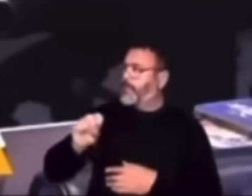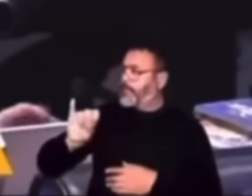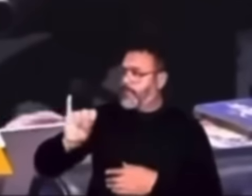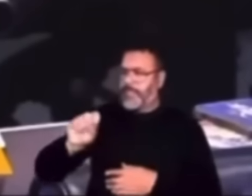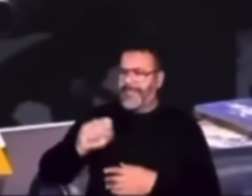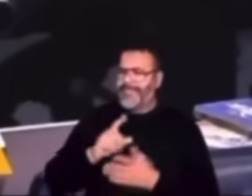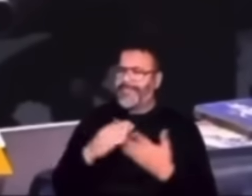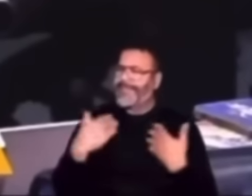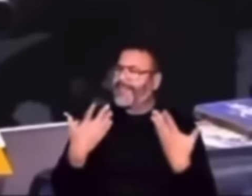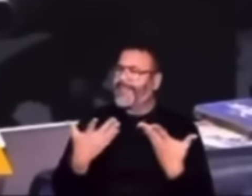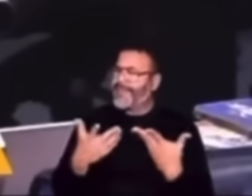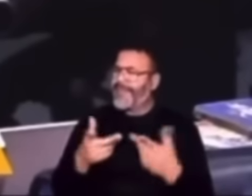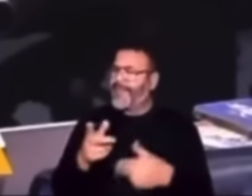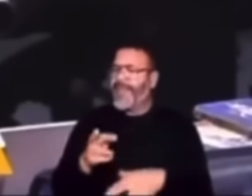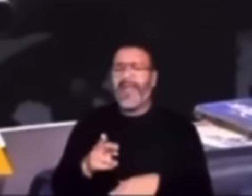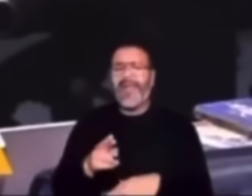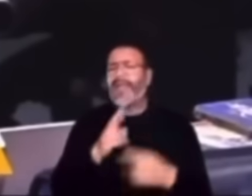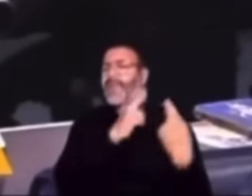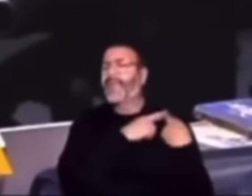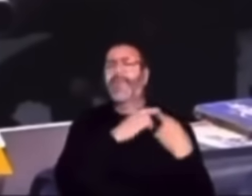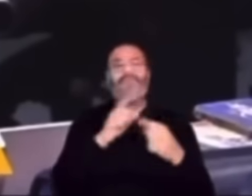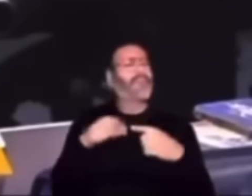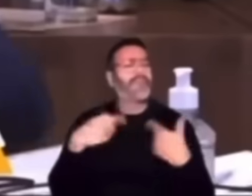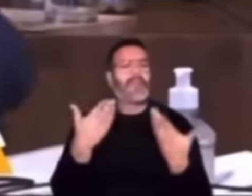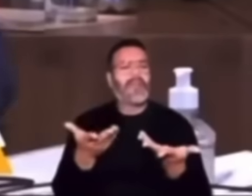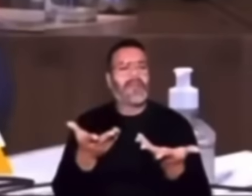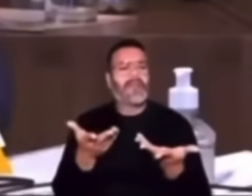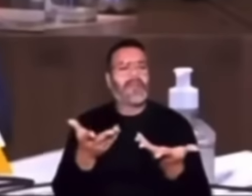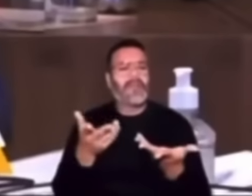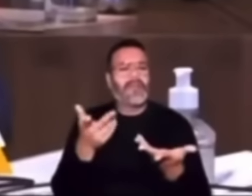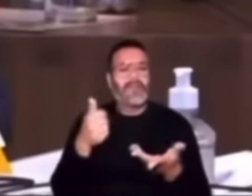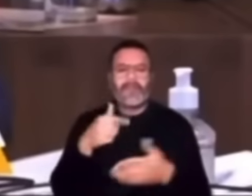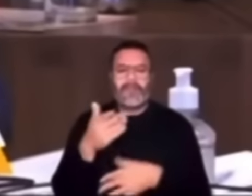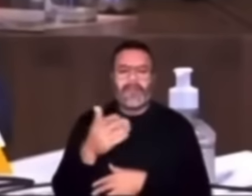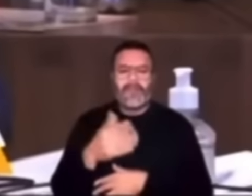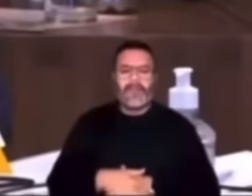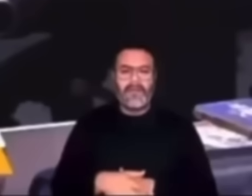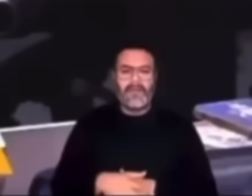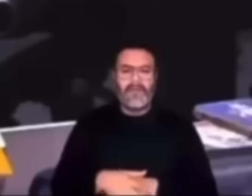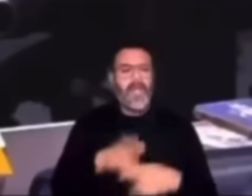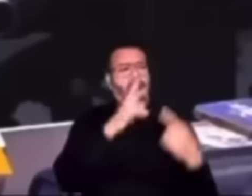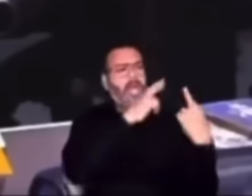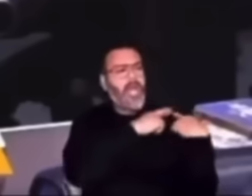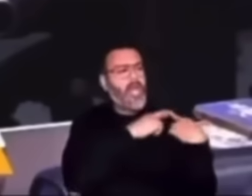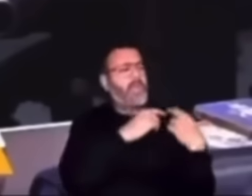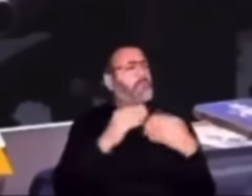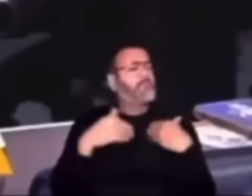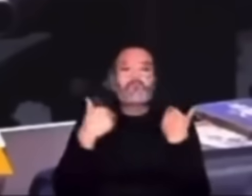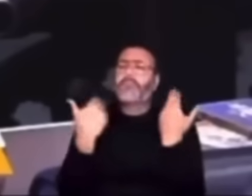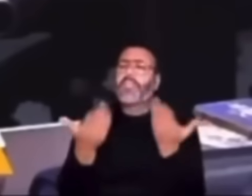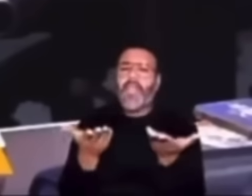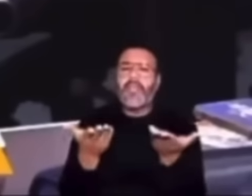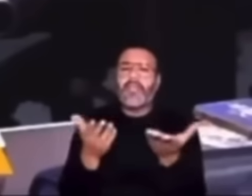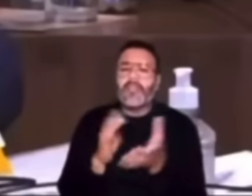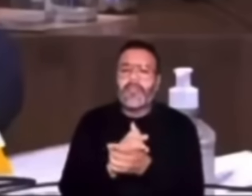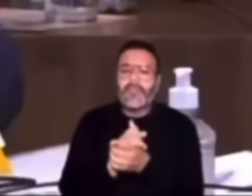de quem, general? A Guarda Nacional, a Força Nacional é de responsabilidade de quem?